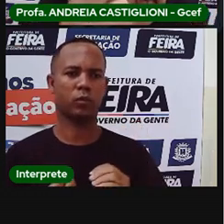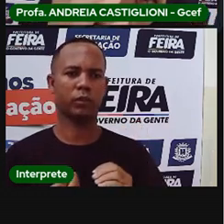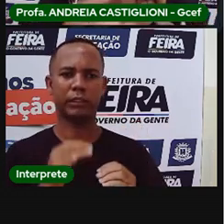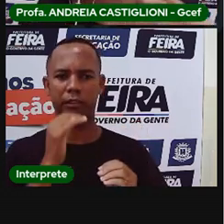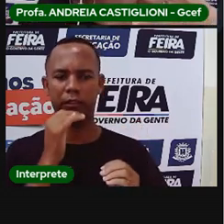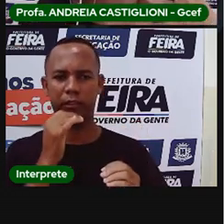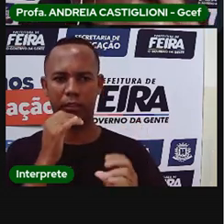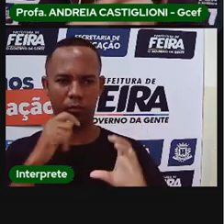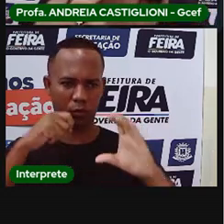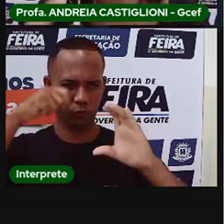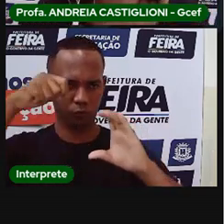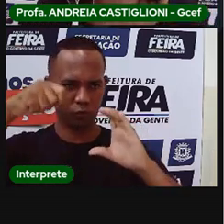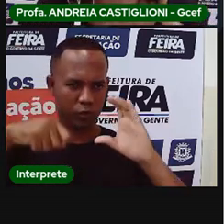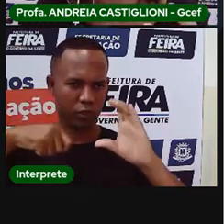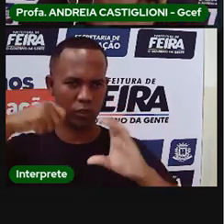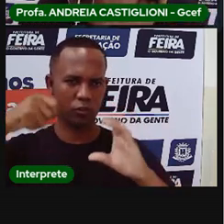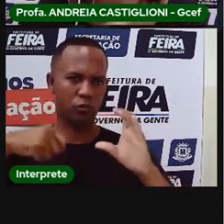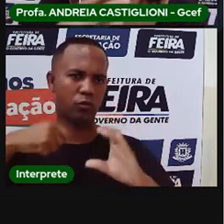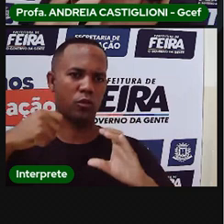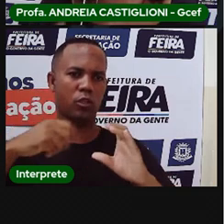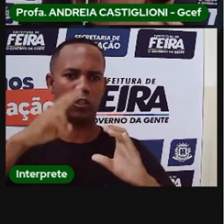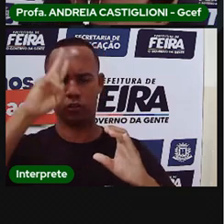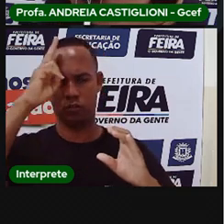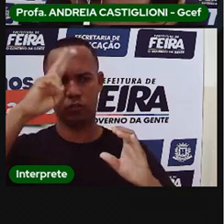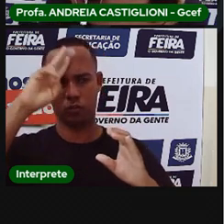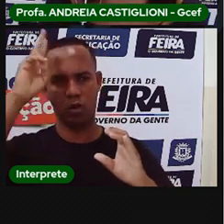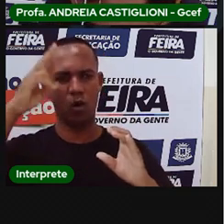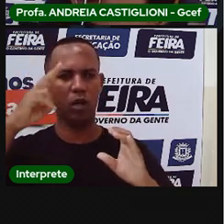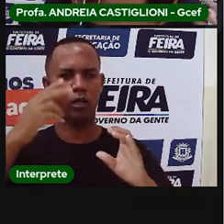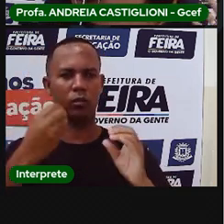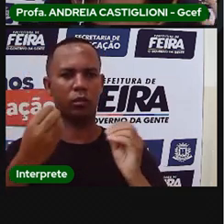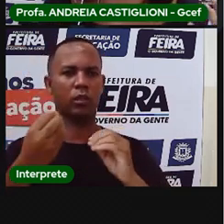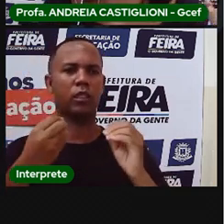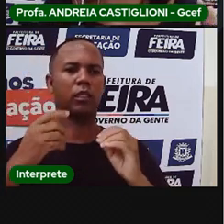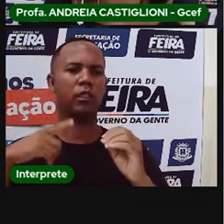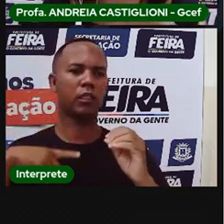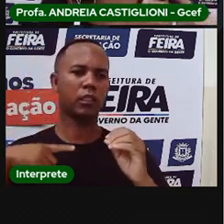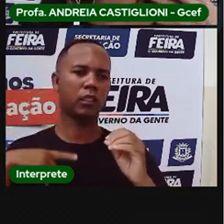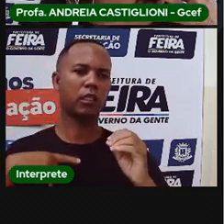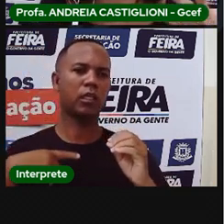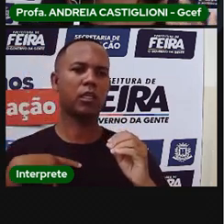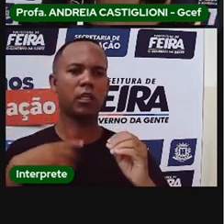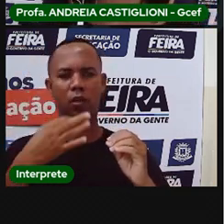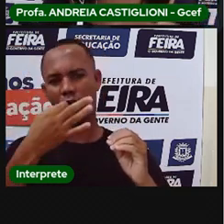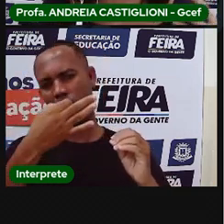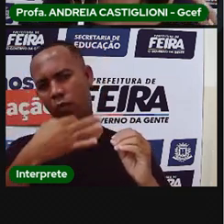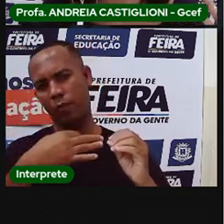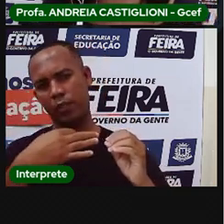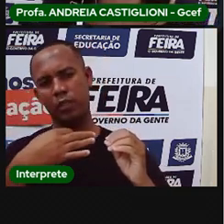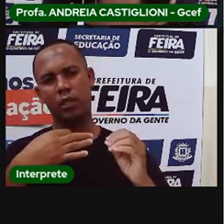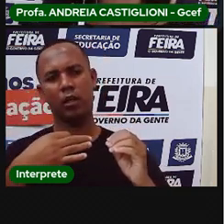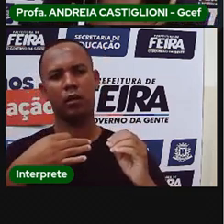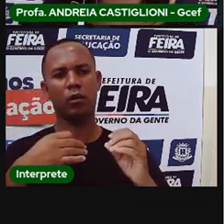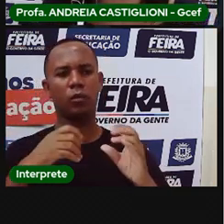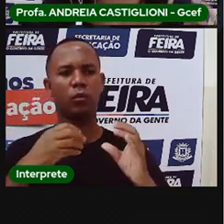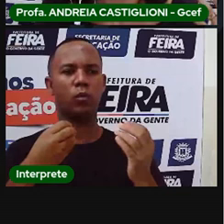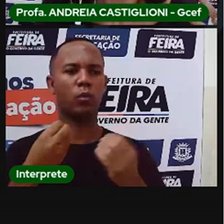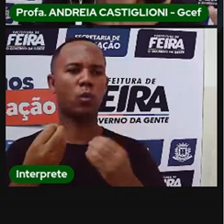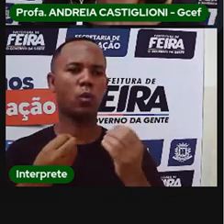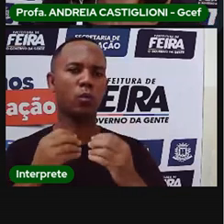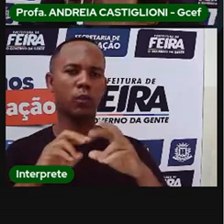durante o vídeo ir contando essa história. Então, ela utiliza o áudio, ela utiliza, né, outros